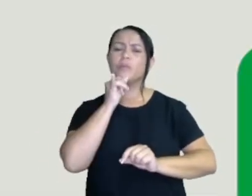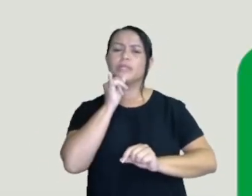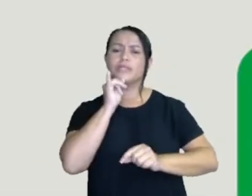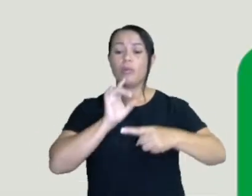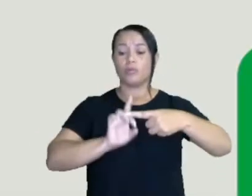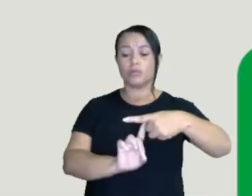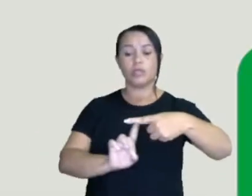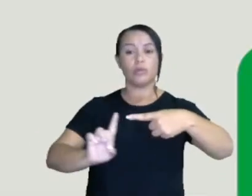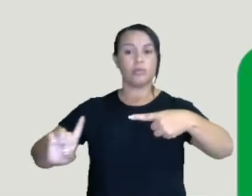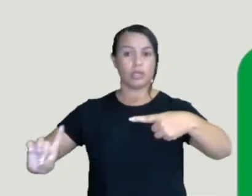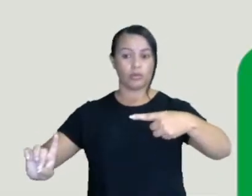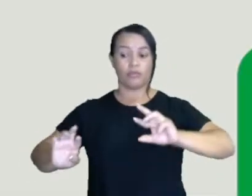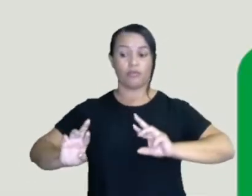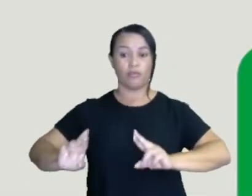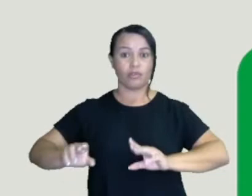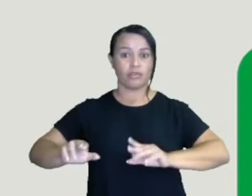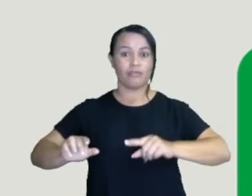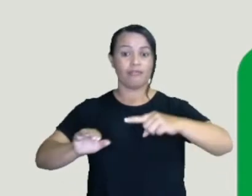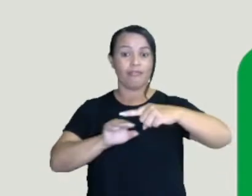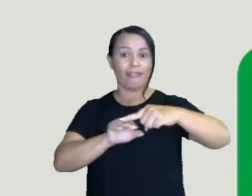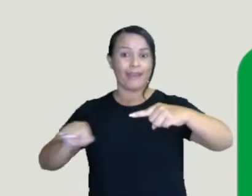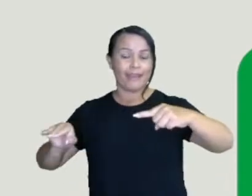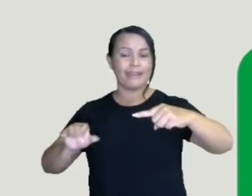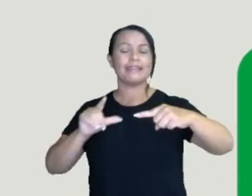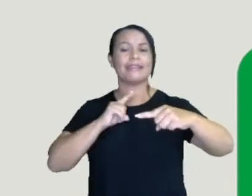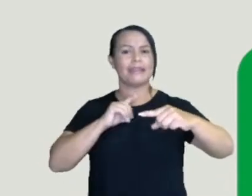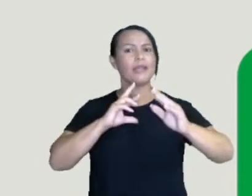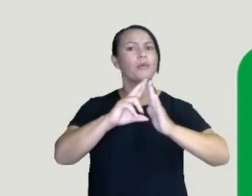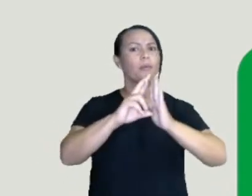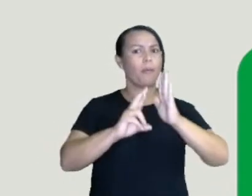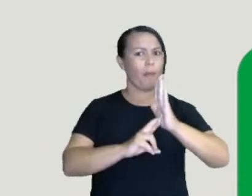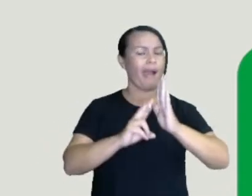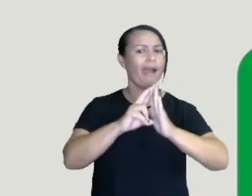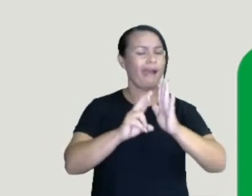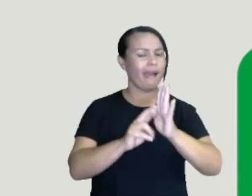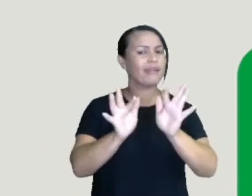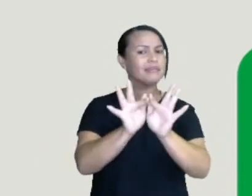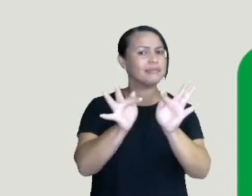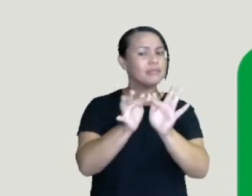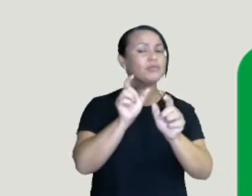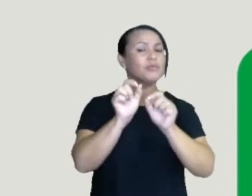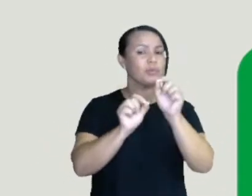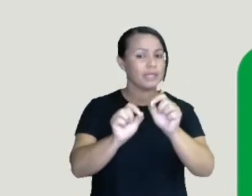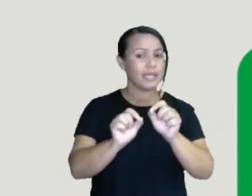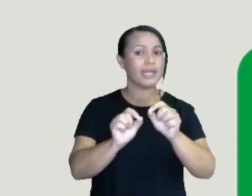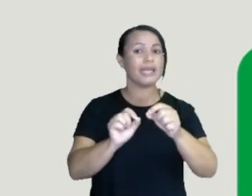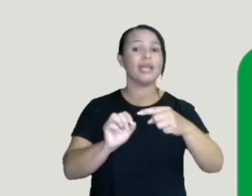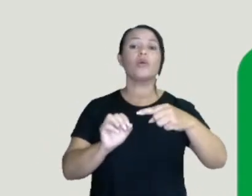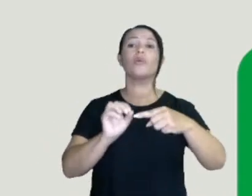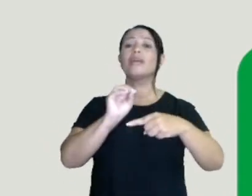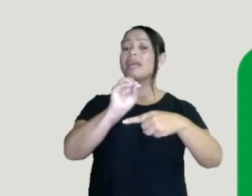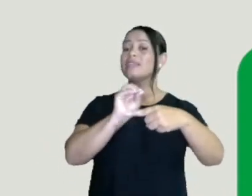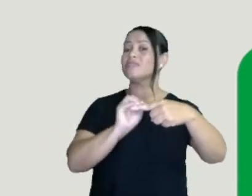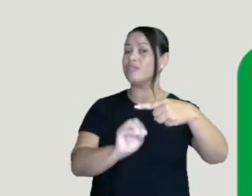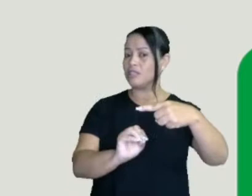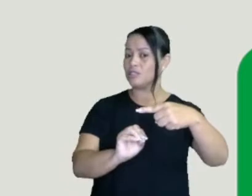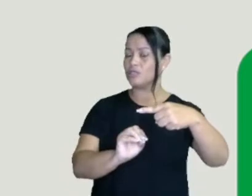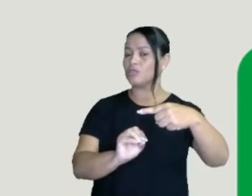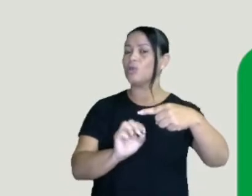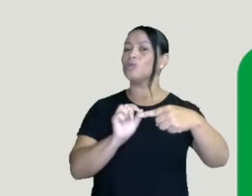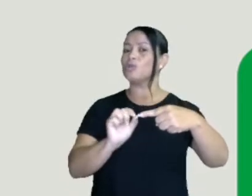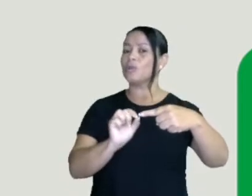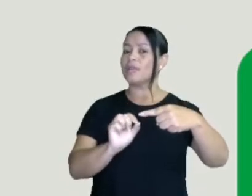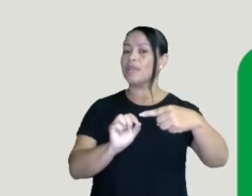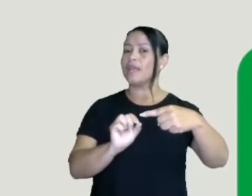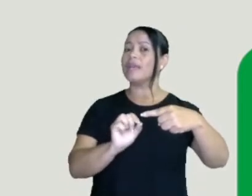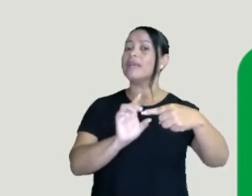denominadores forem diferentes, temos que utilizar uma regra básica, que faz com que as frações fiquem